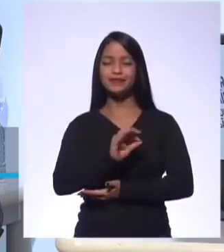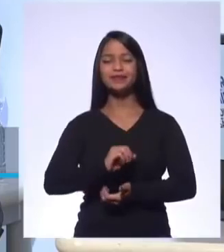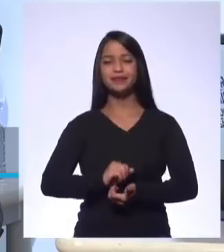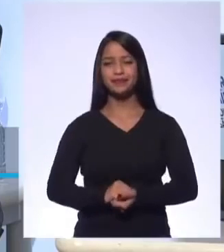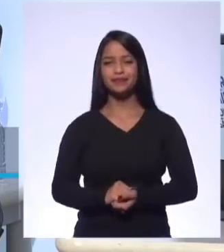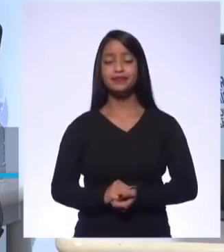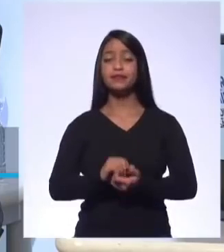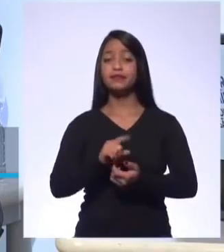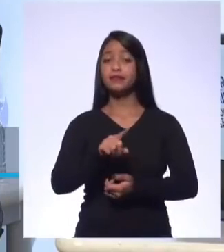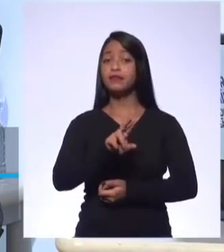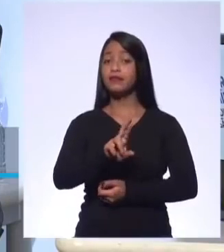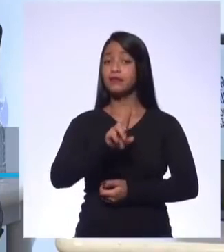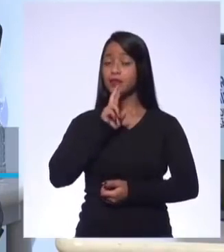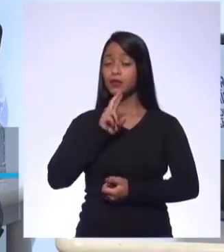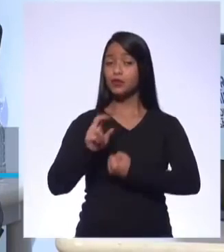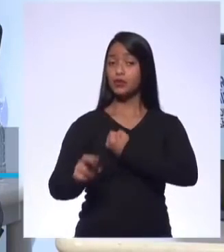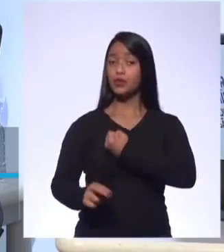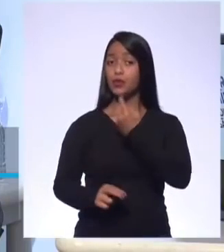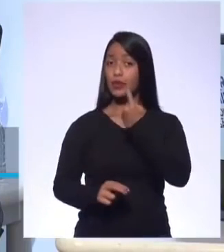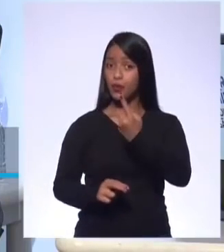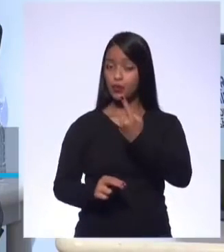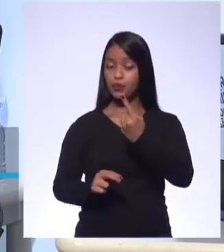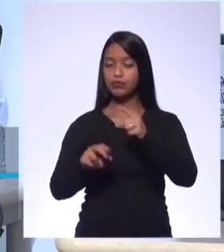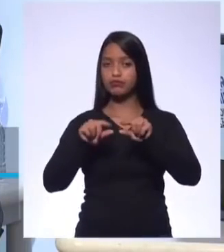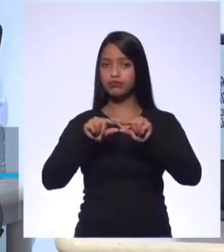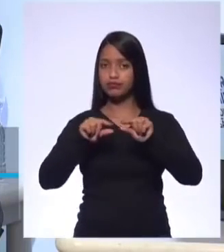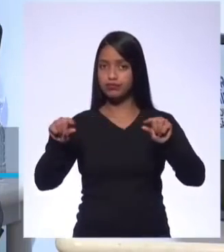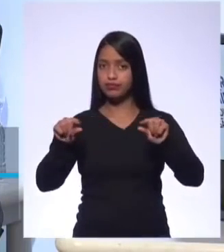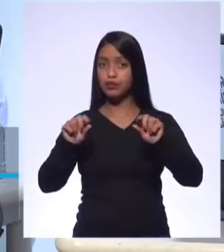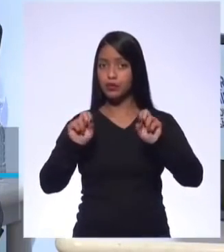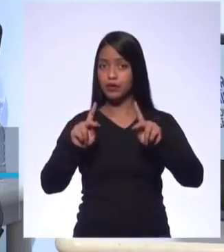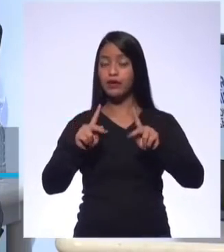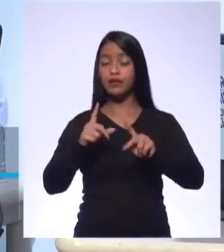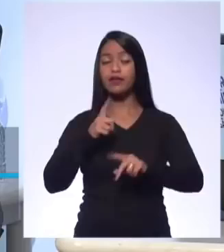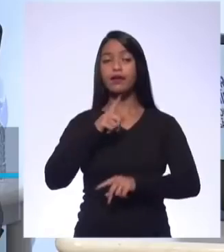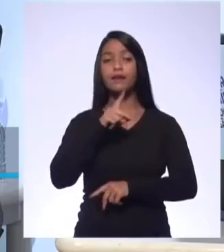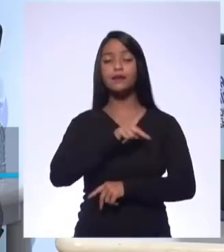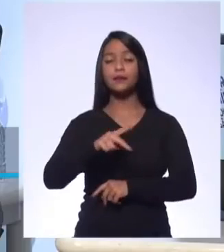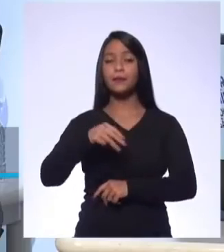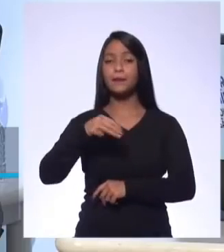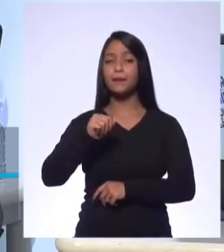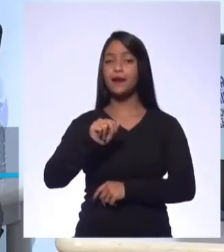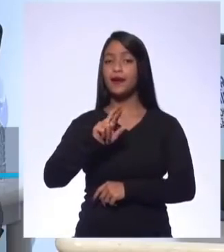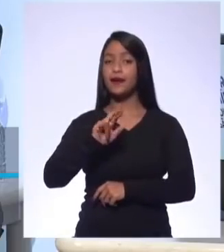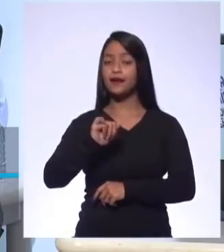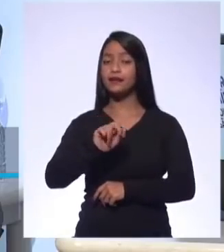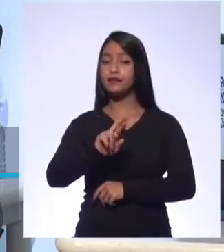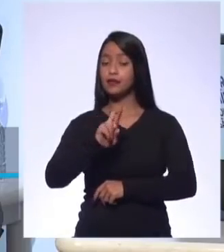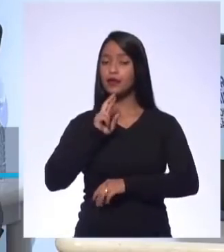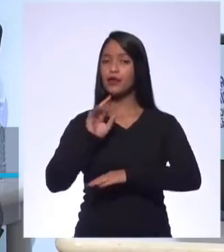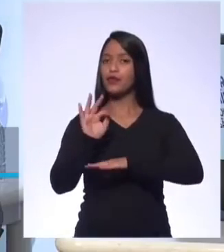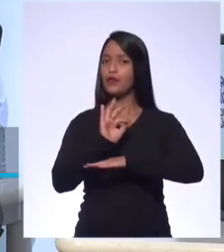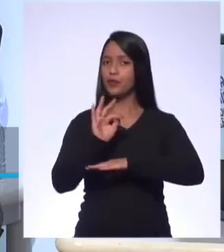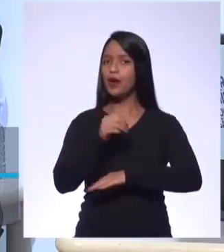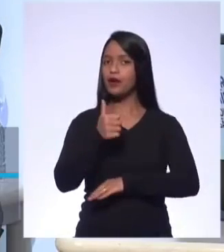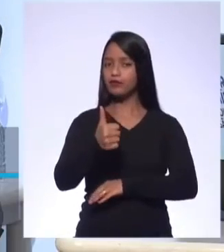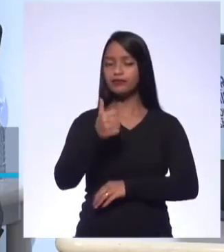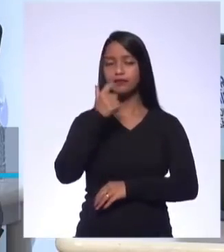Mas coloca assim, 1, para eu entender, tá? Já tem uma resposta aqui da Promaria. Formal. Isso. Aí vamos para